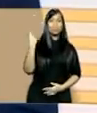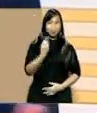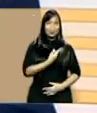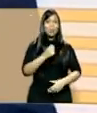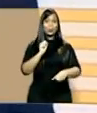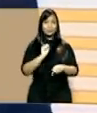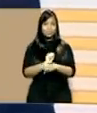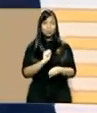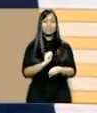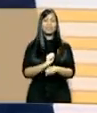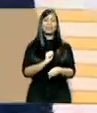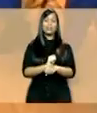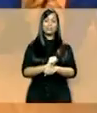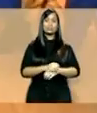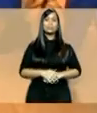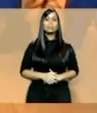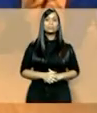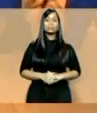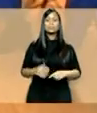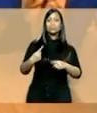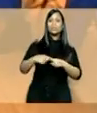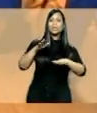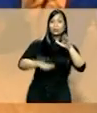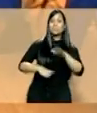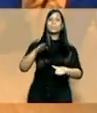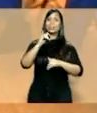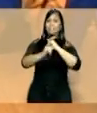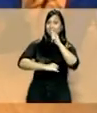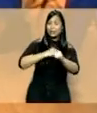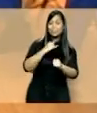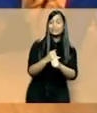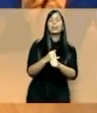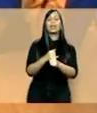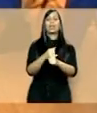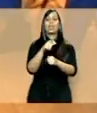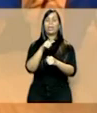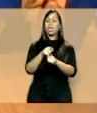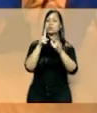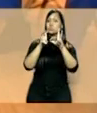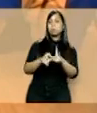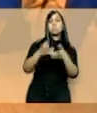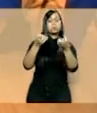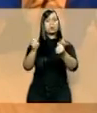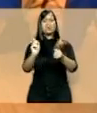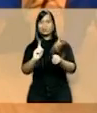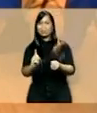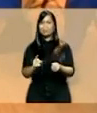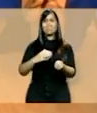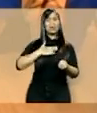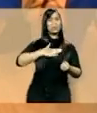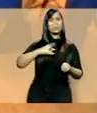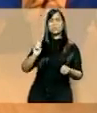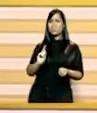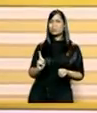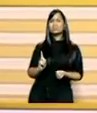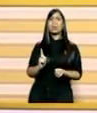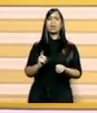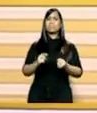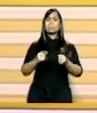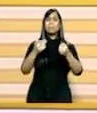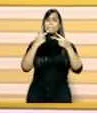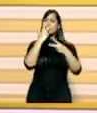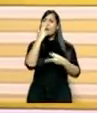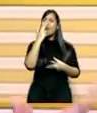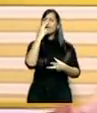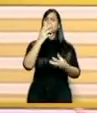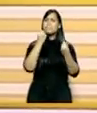ter para viver em paz. Ô Mara, por que talvez na internet a questão de eu não concordar ou eu não gostar fica tão evidente? Porque às vezes eu encontro com